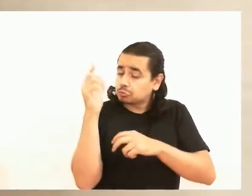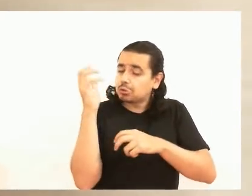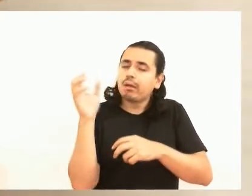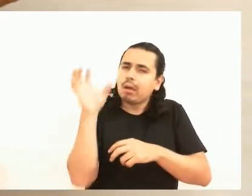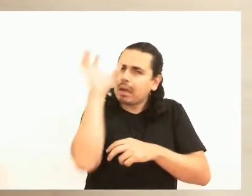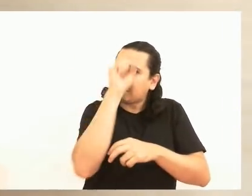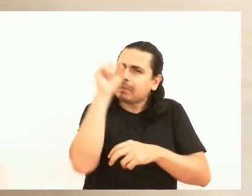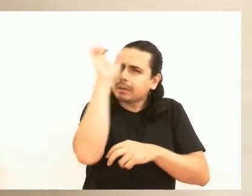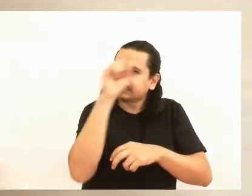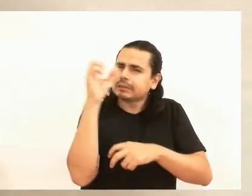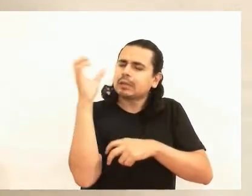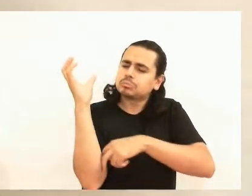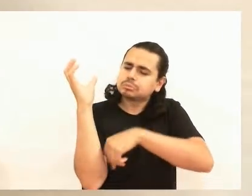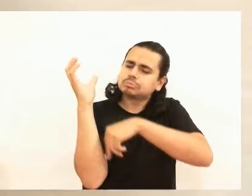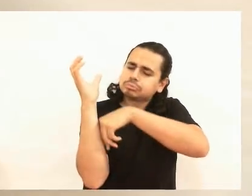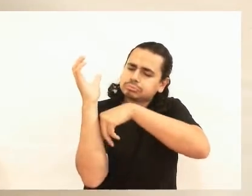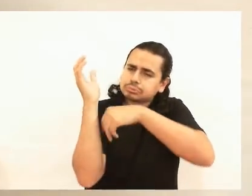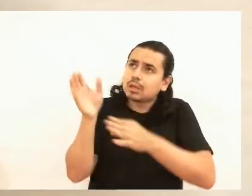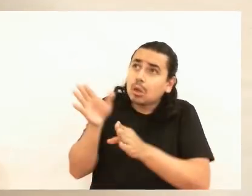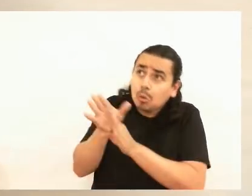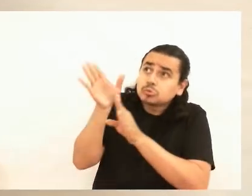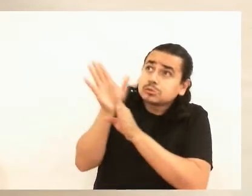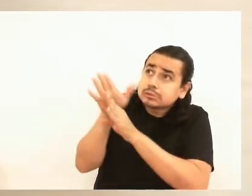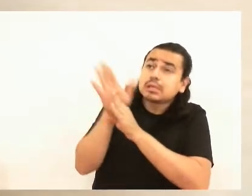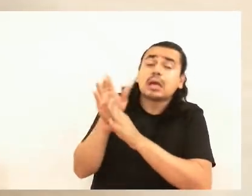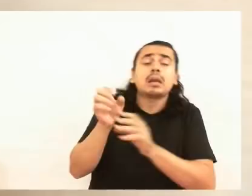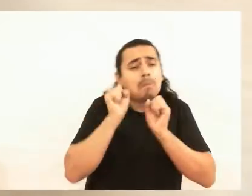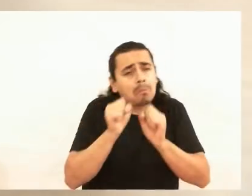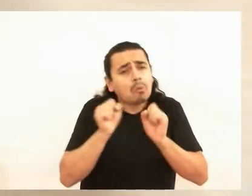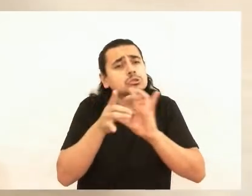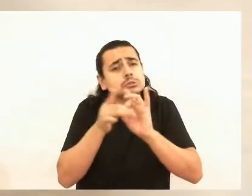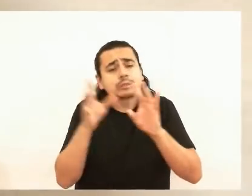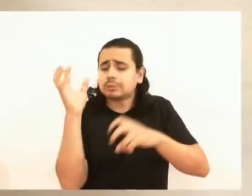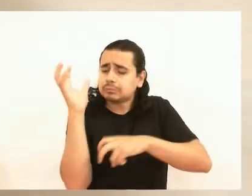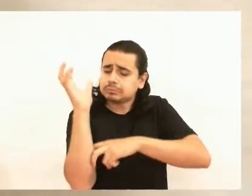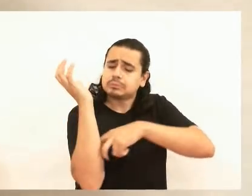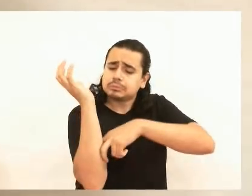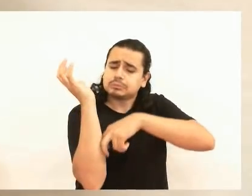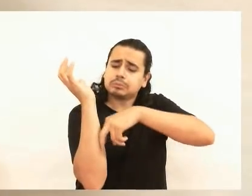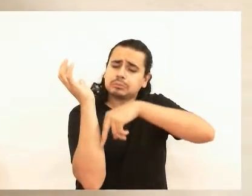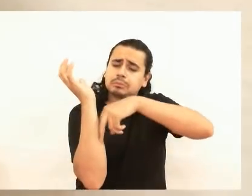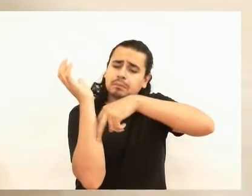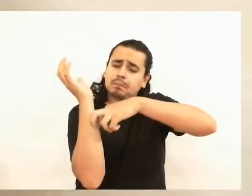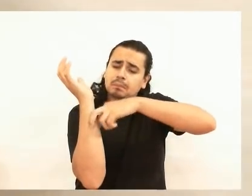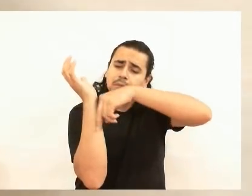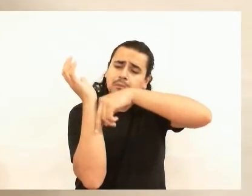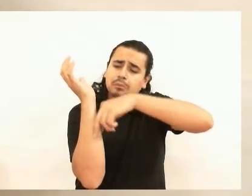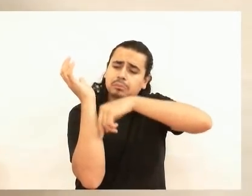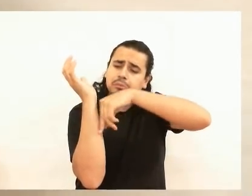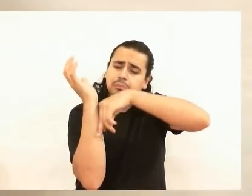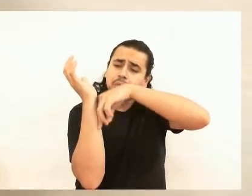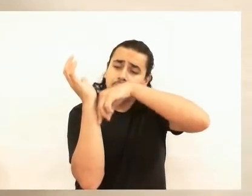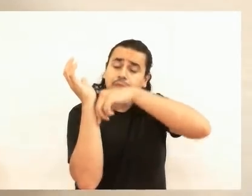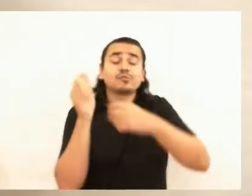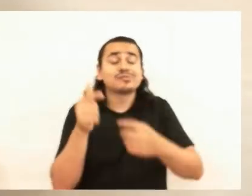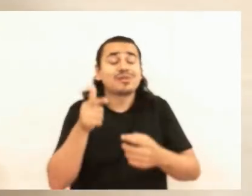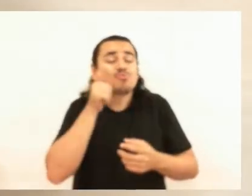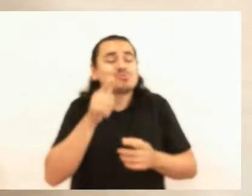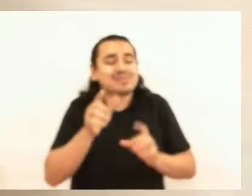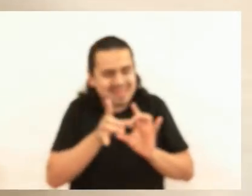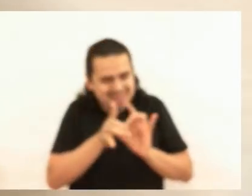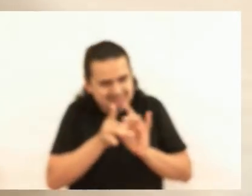tá orienta né então a pra você lidar com a liberdade do outro